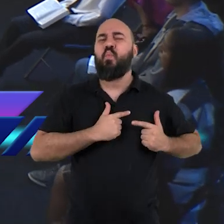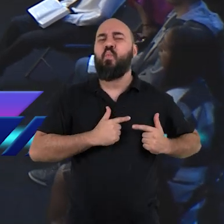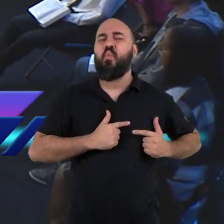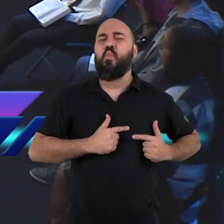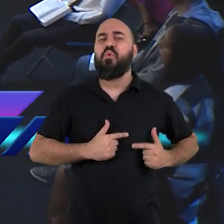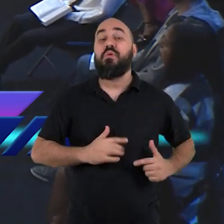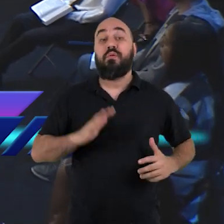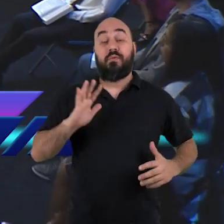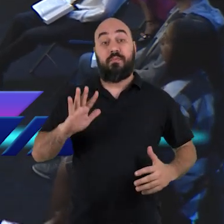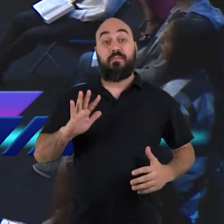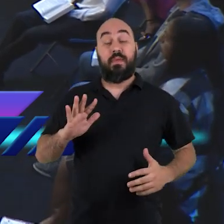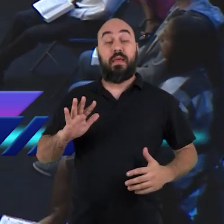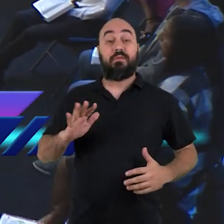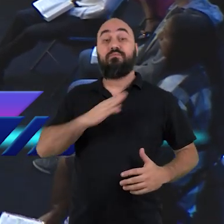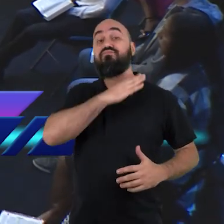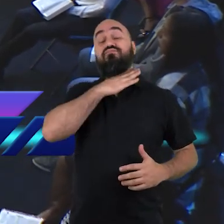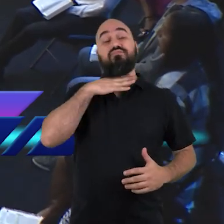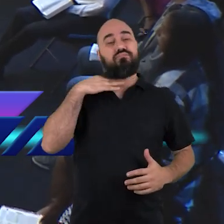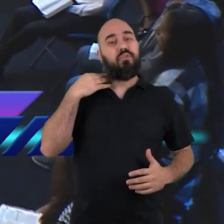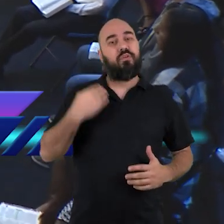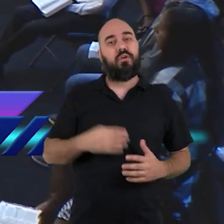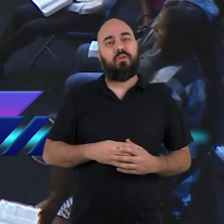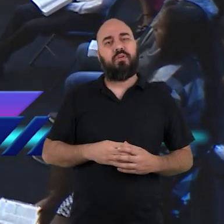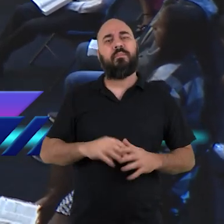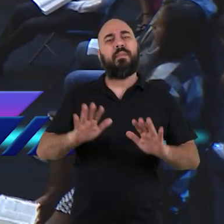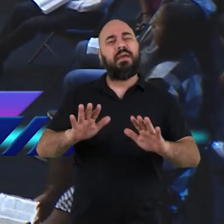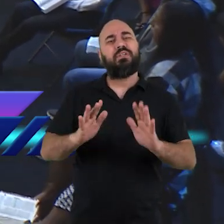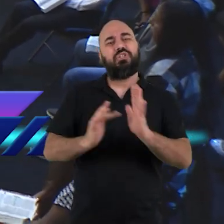uma vida de cartas marcadas, não.